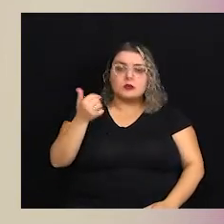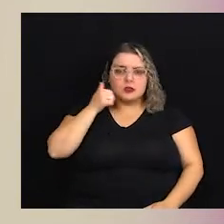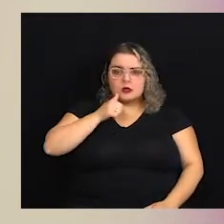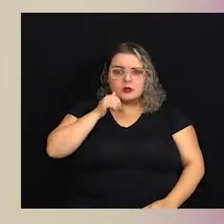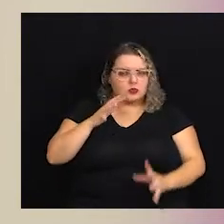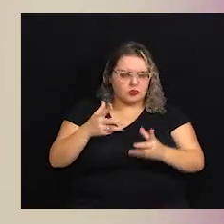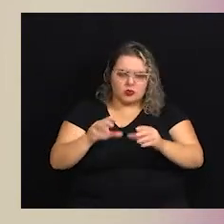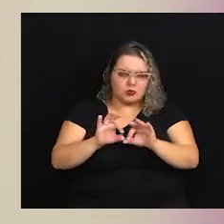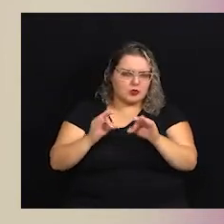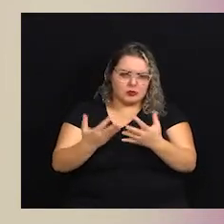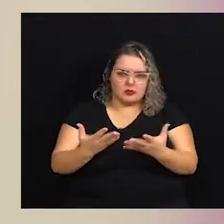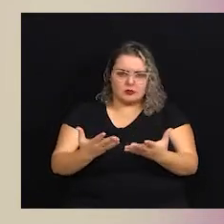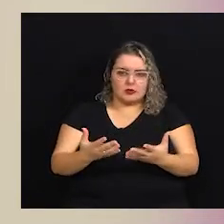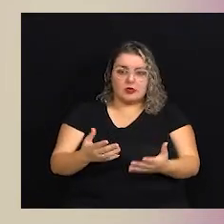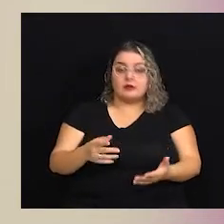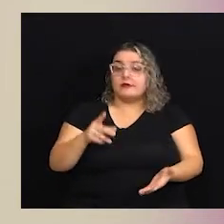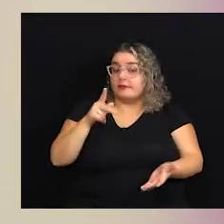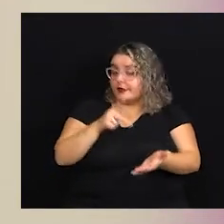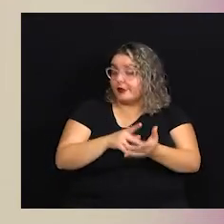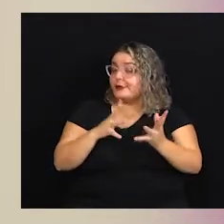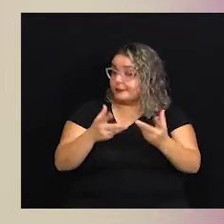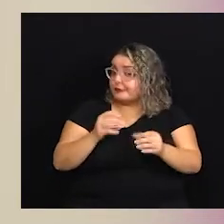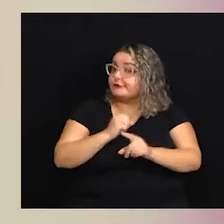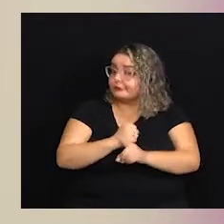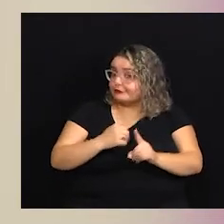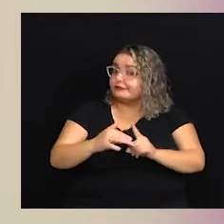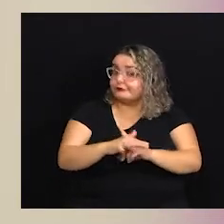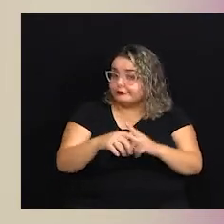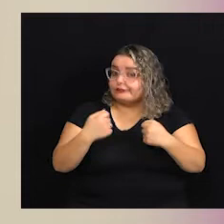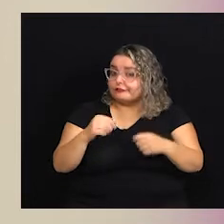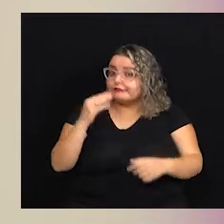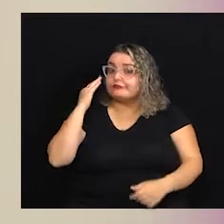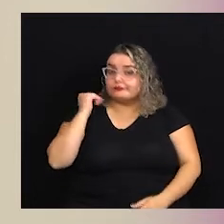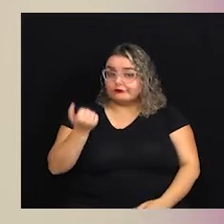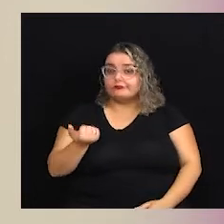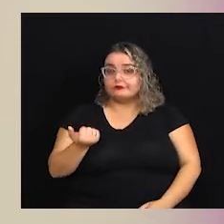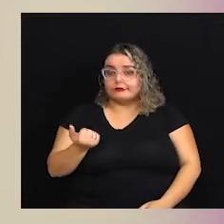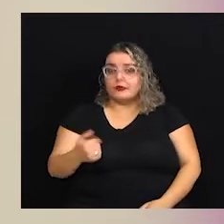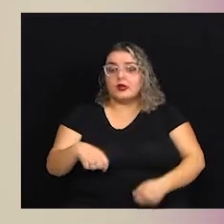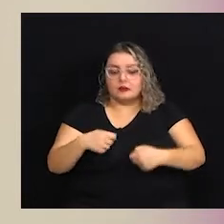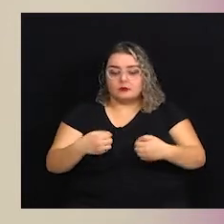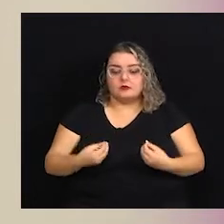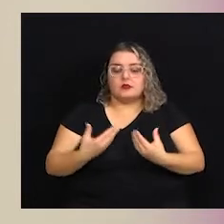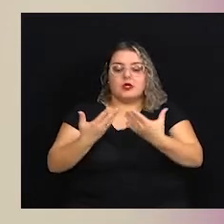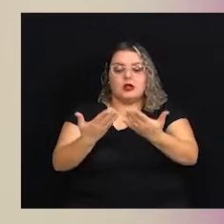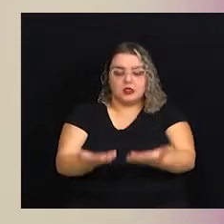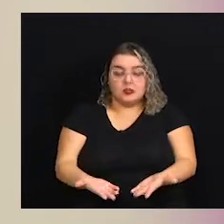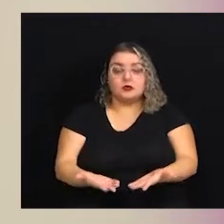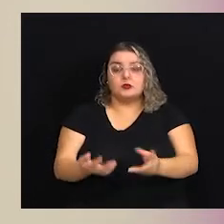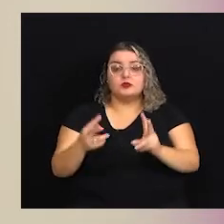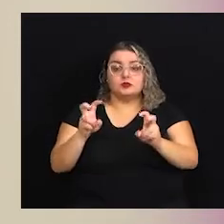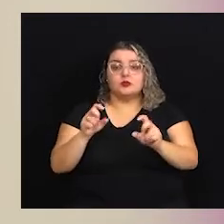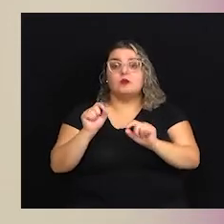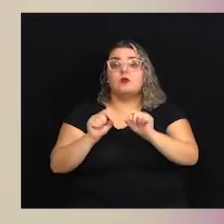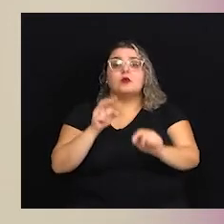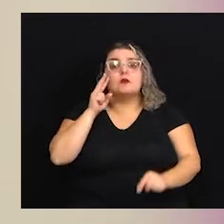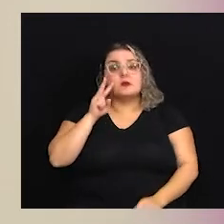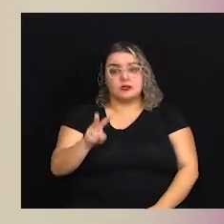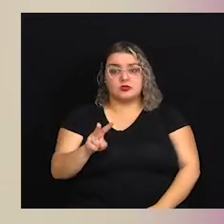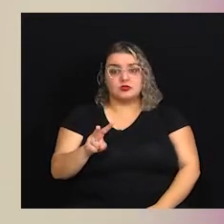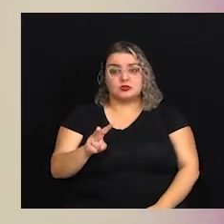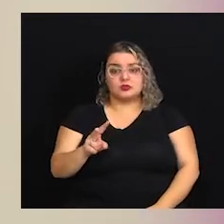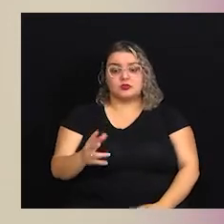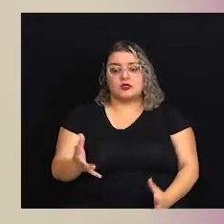a família. Na verdade, Vivi, toda a sociedade. Tem que saber isso, a gente tem que trazer mais à tona, mas o que eu vejo